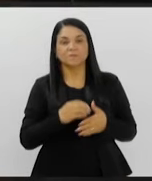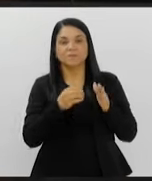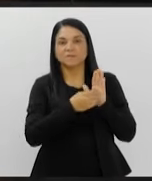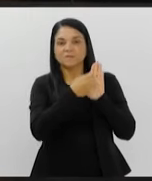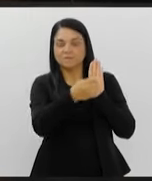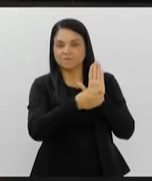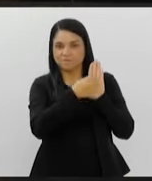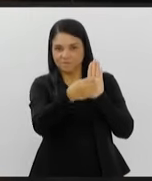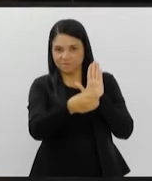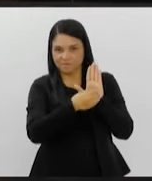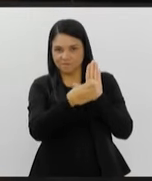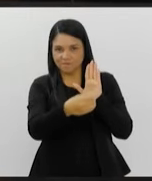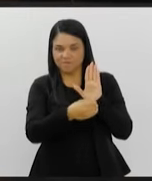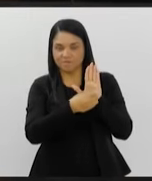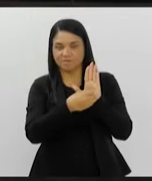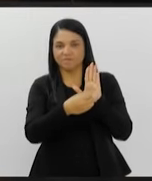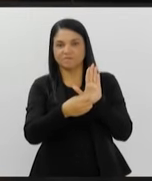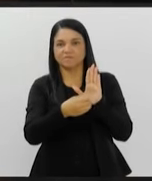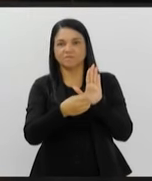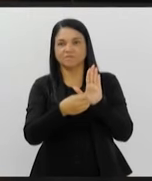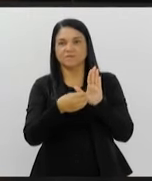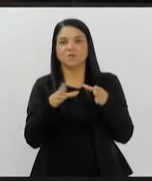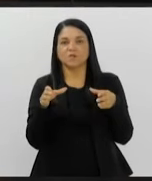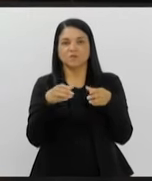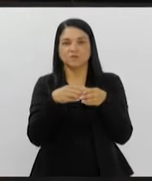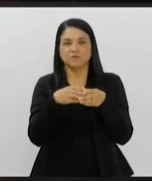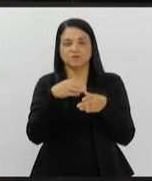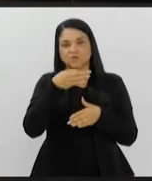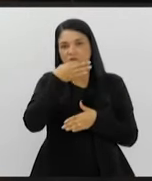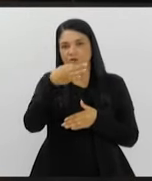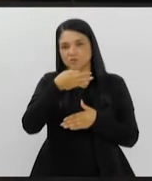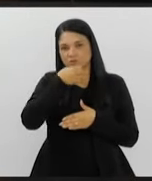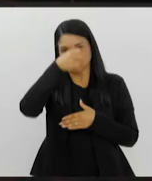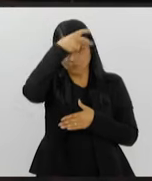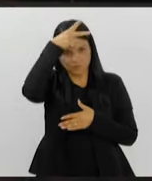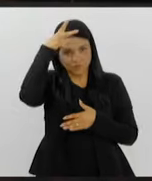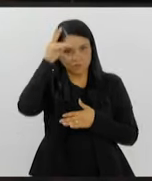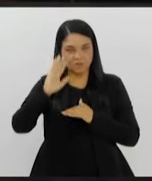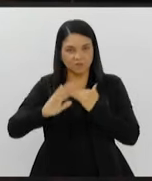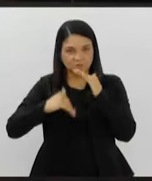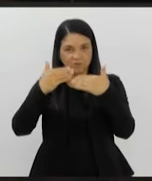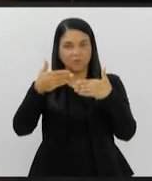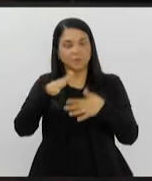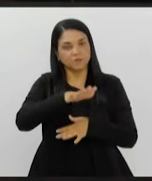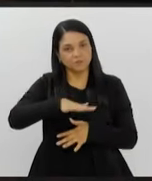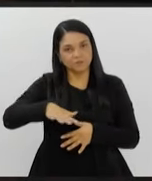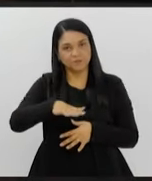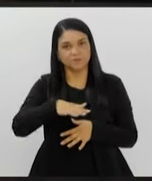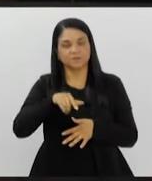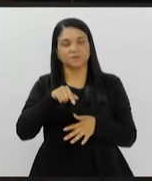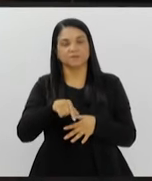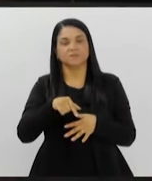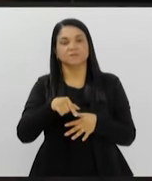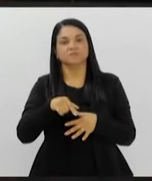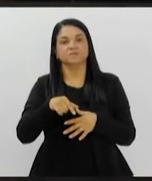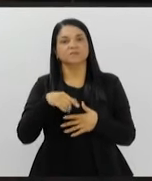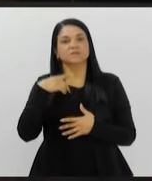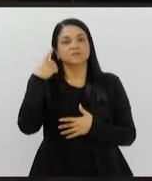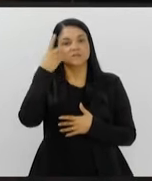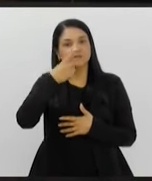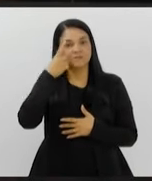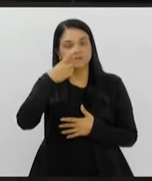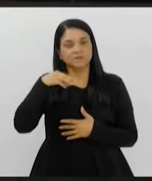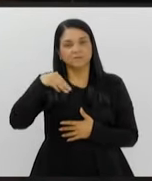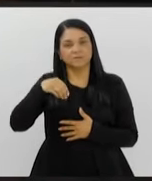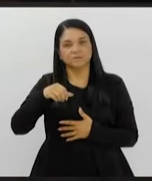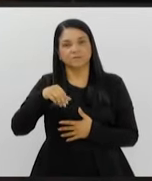emitir parecer pela Comissão de Assuntos Municipais e de Desenvolvimento Regional, deputado Renato